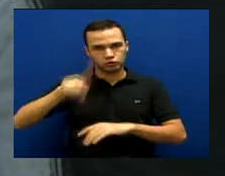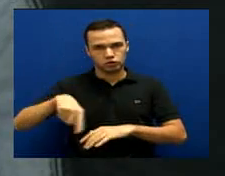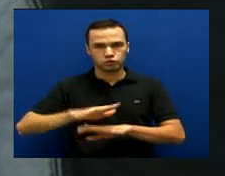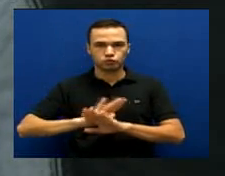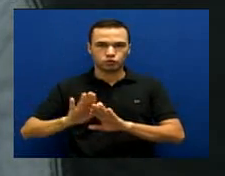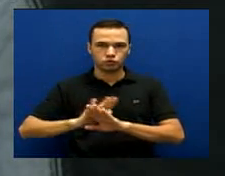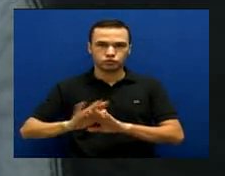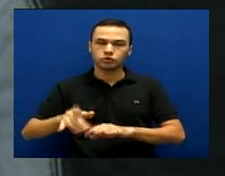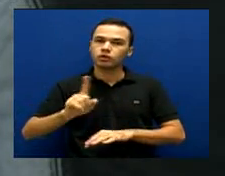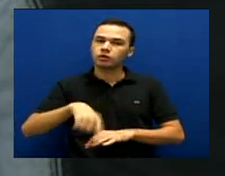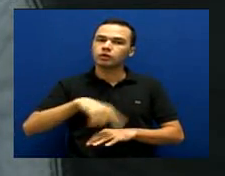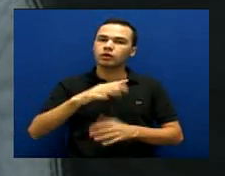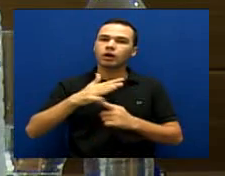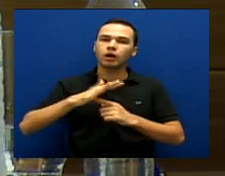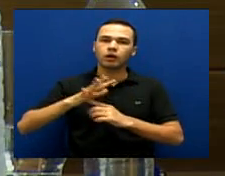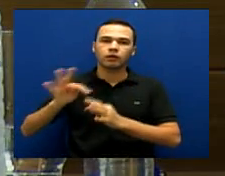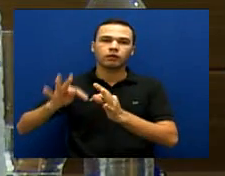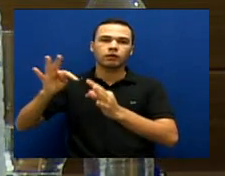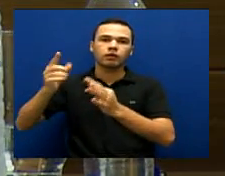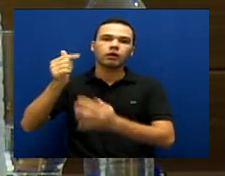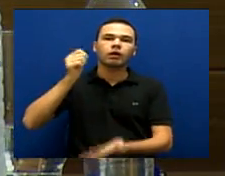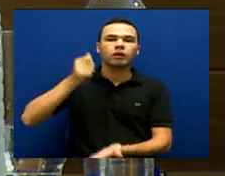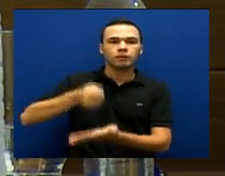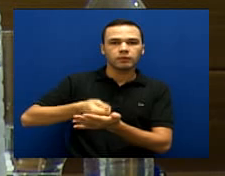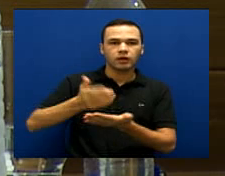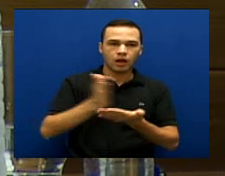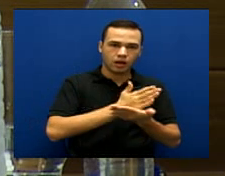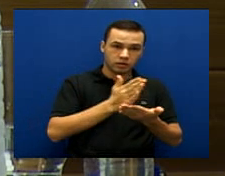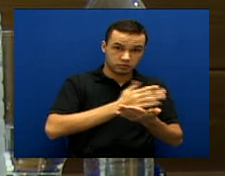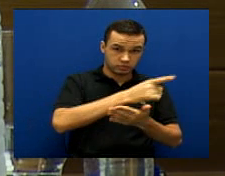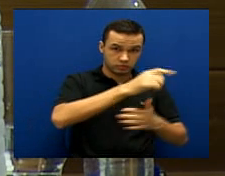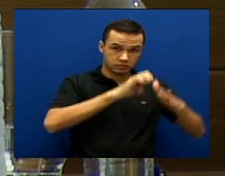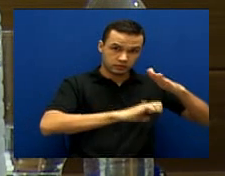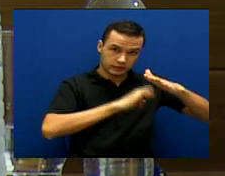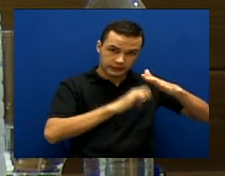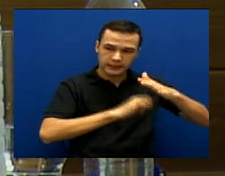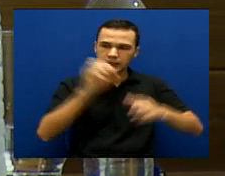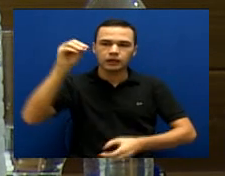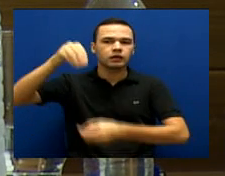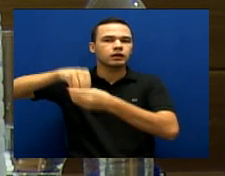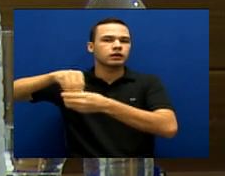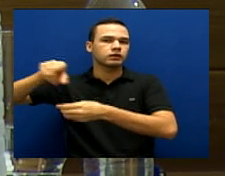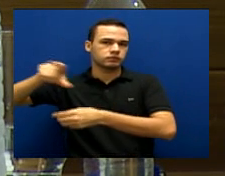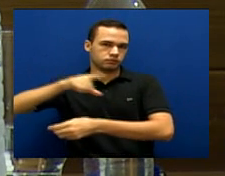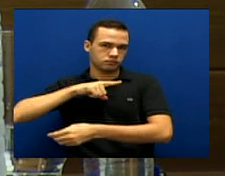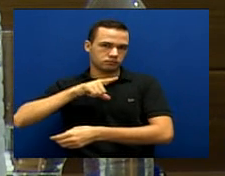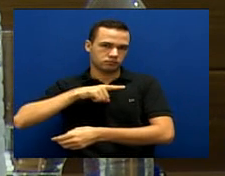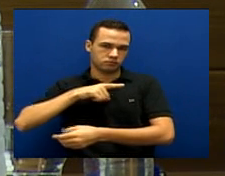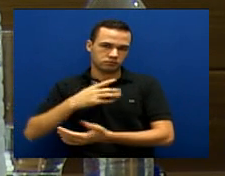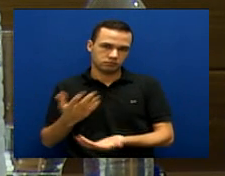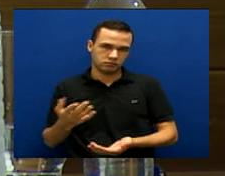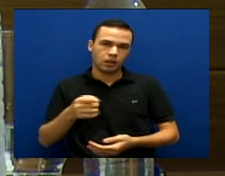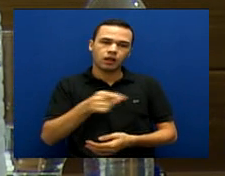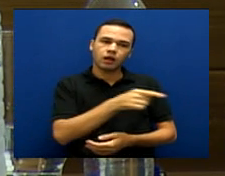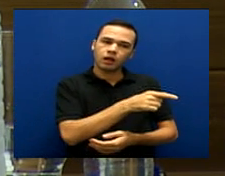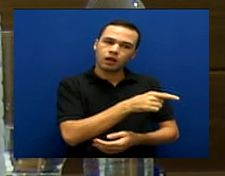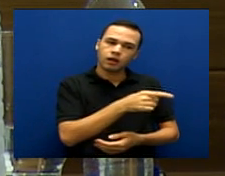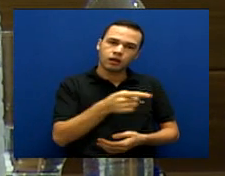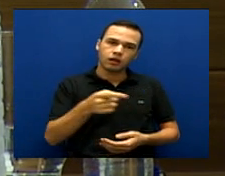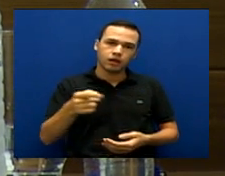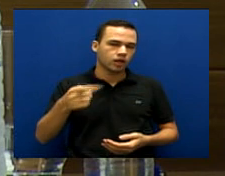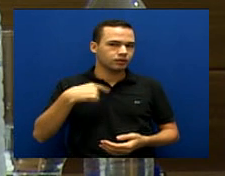recurso para obter a tecnologia são as contribuições algumas empresas que estão instalados lá o 11 é que são insuficientes